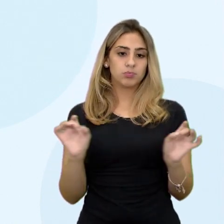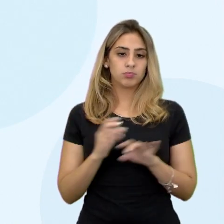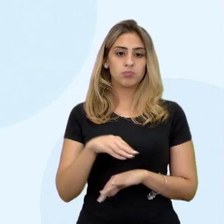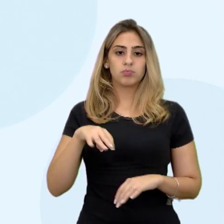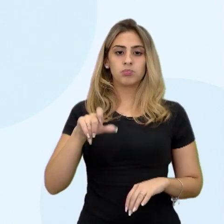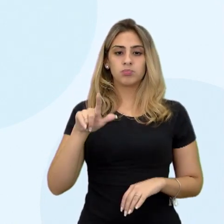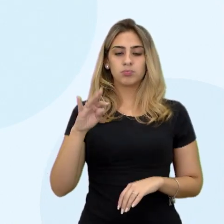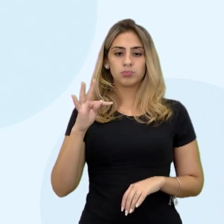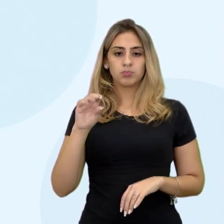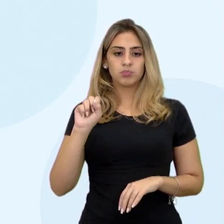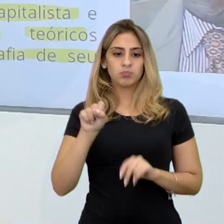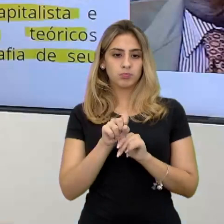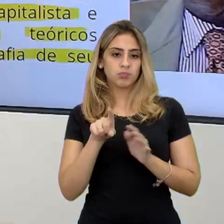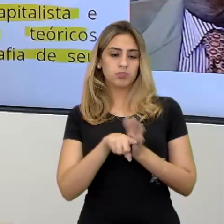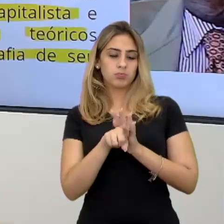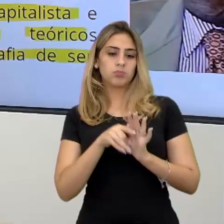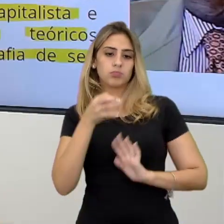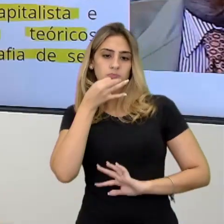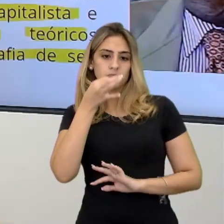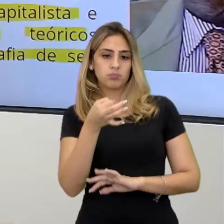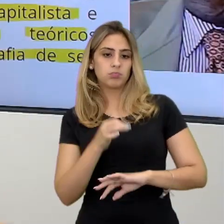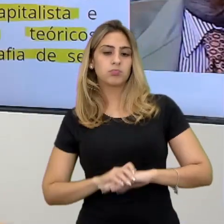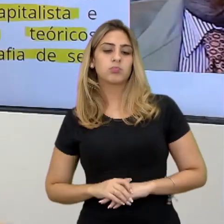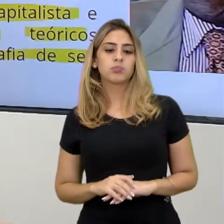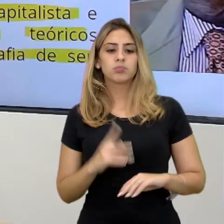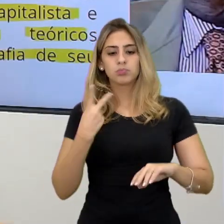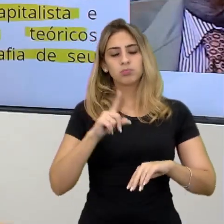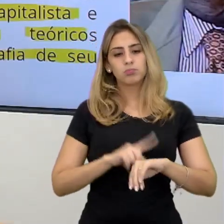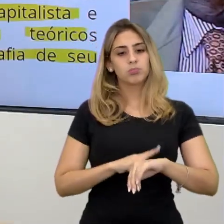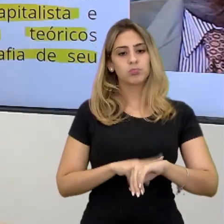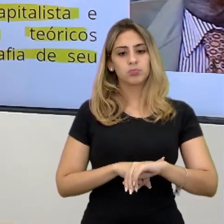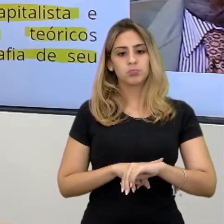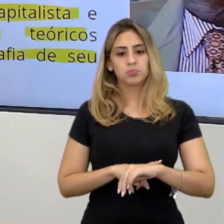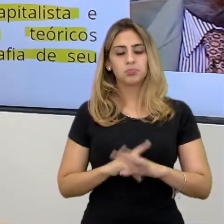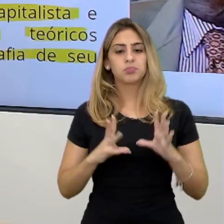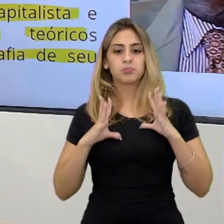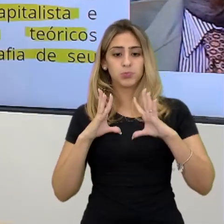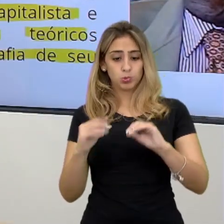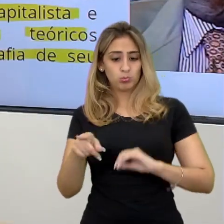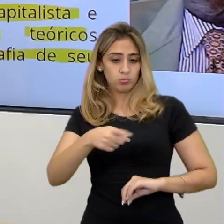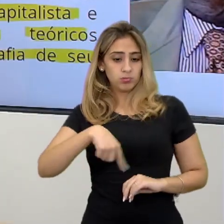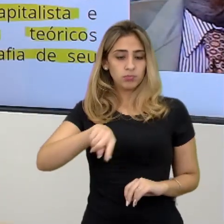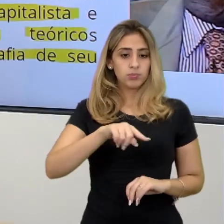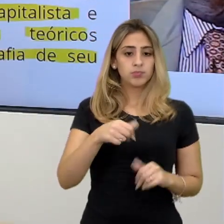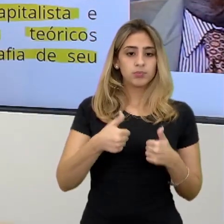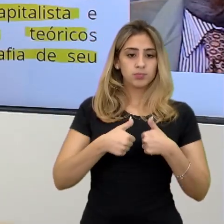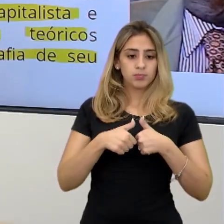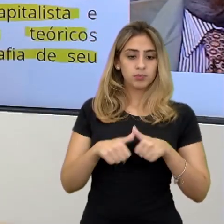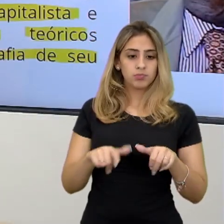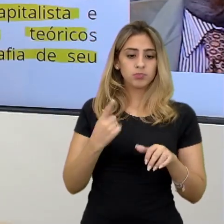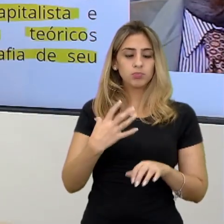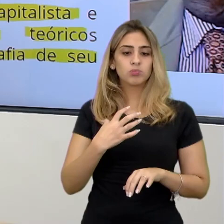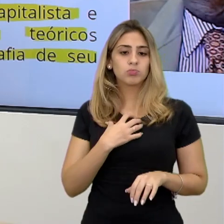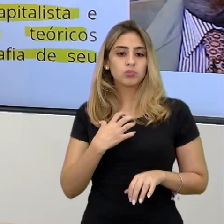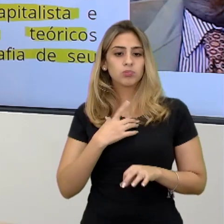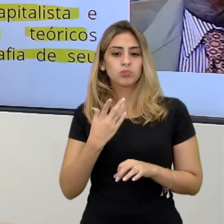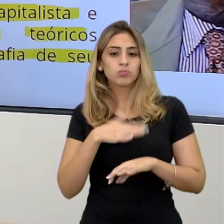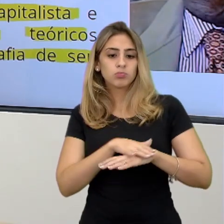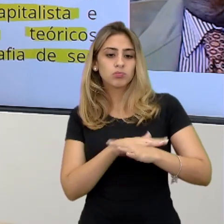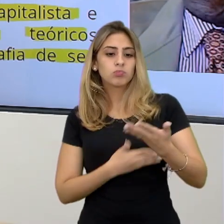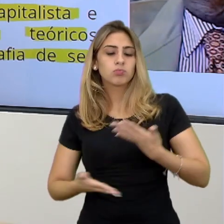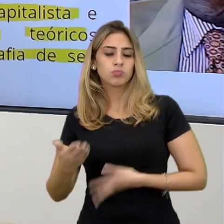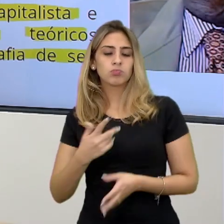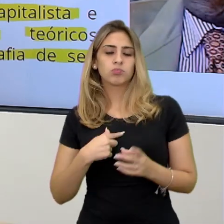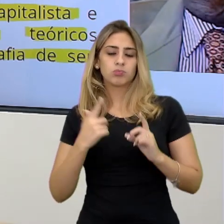também está fazendo ali uma análise crítica, né, de seu tempo. Todos eles estão, de alguma forma, dialogando com o